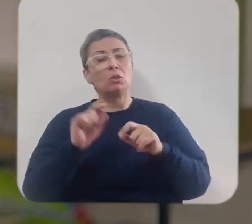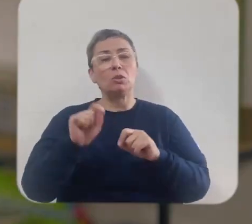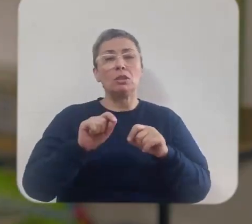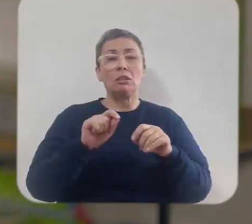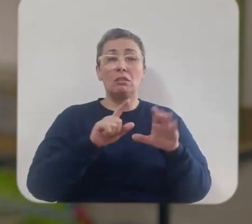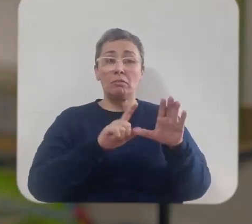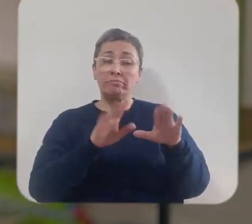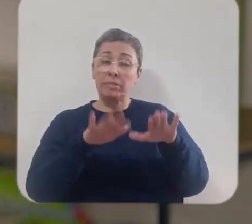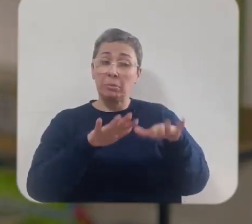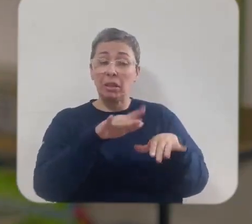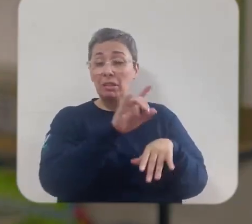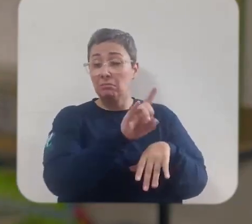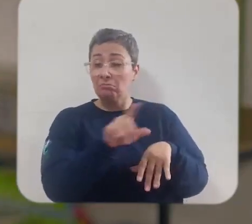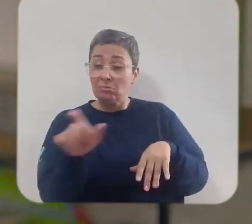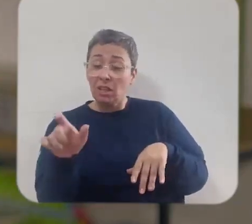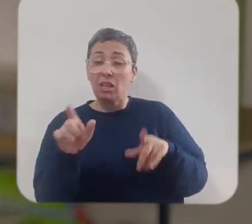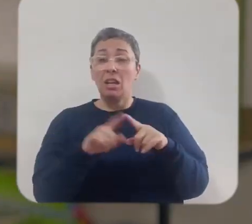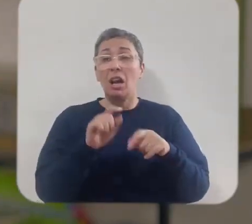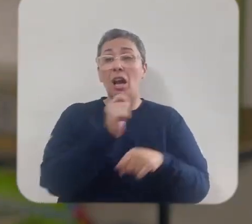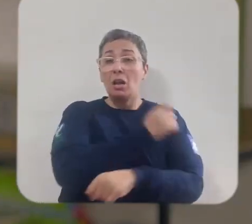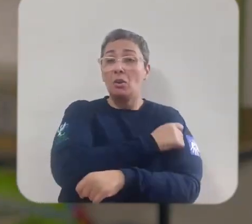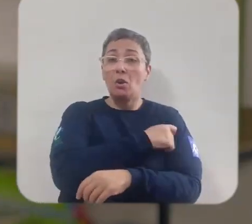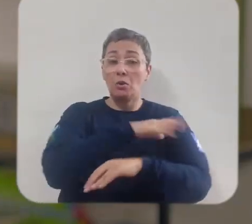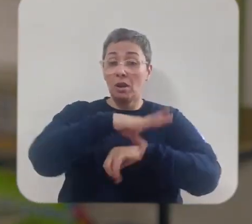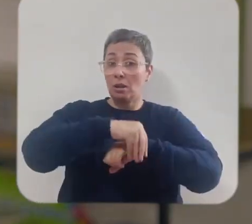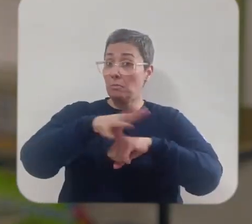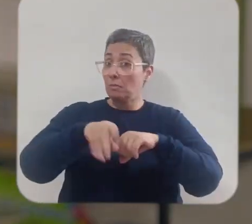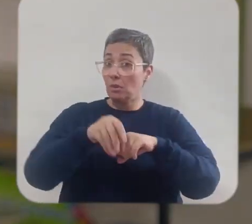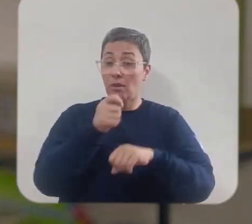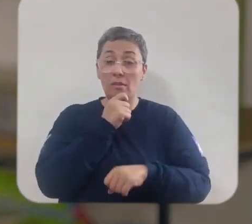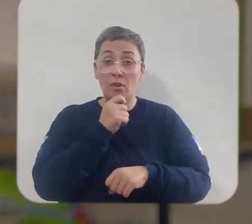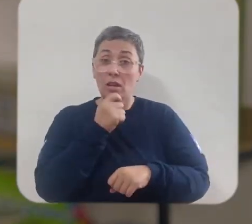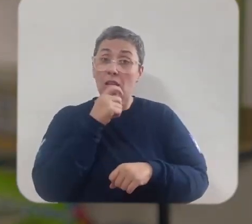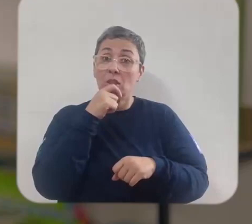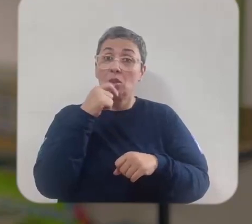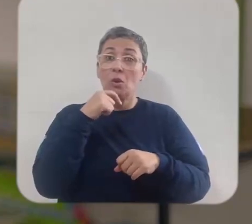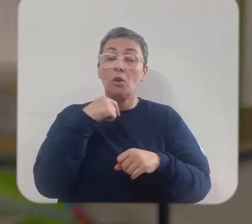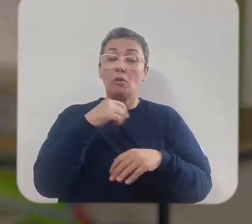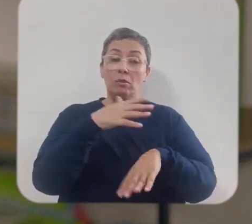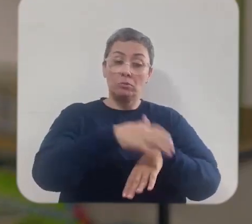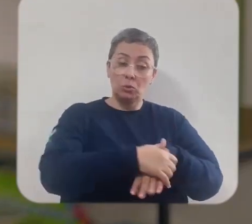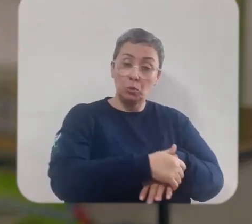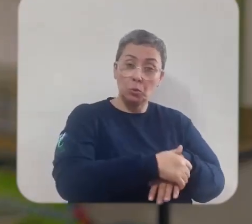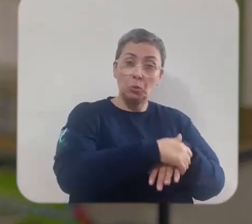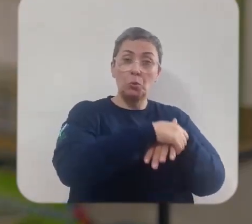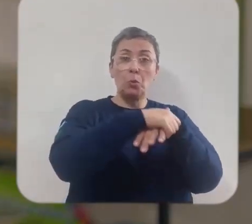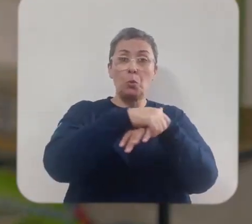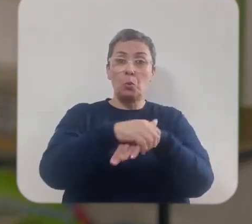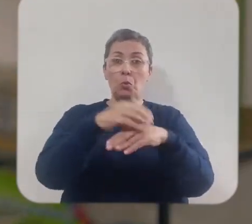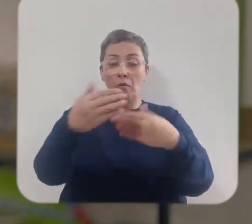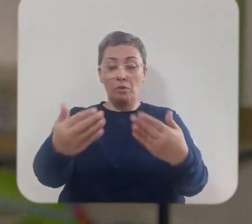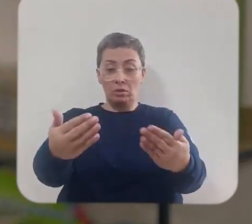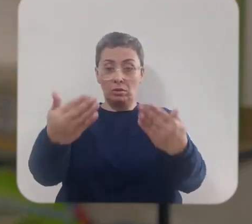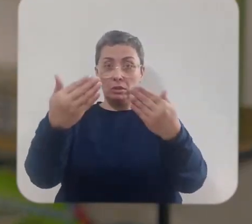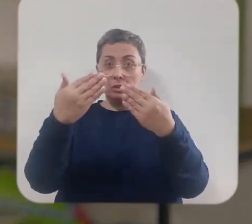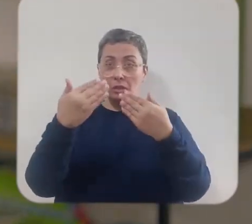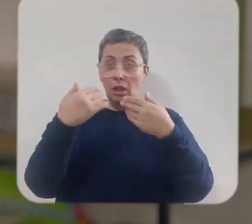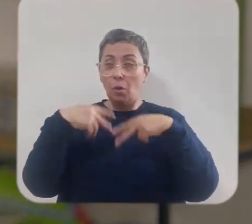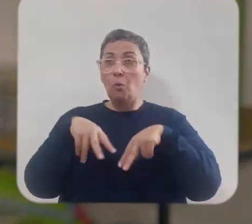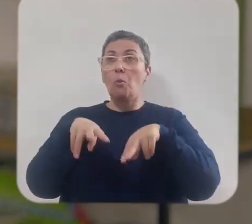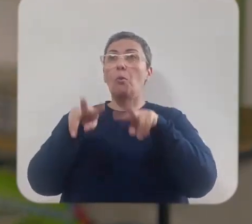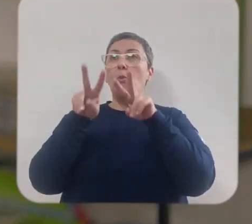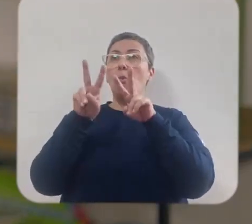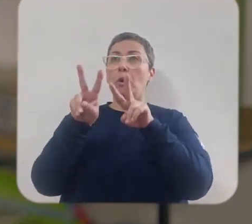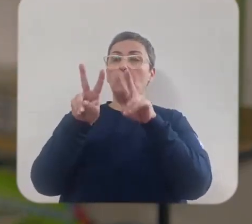a depender dos educandos que ainda não têm esse repertório, eu levo o educando à frente do quadro